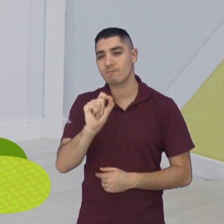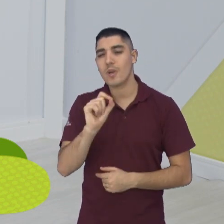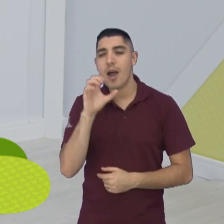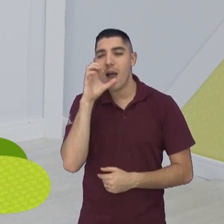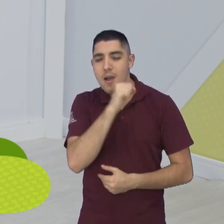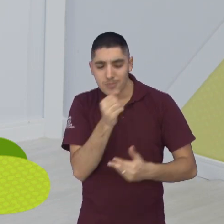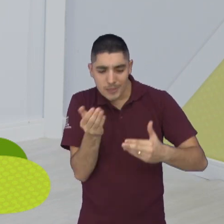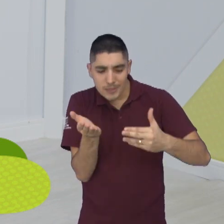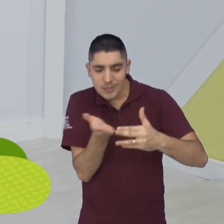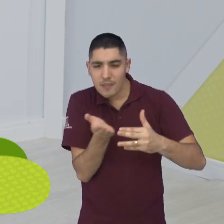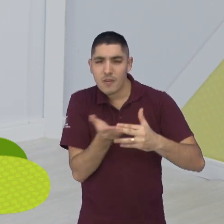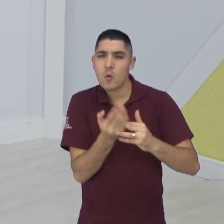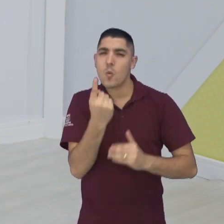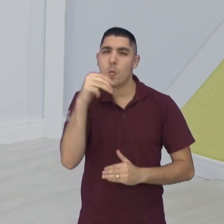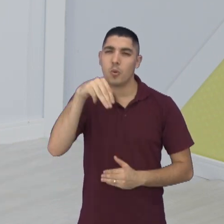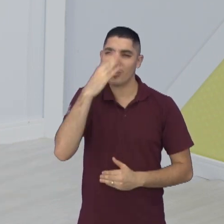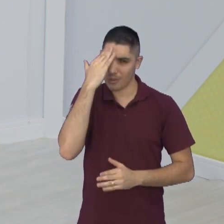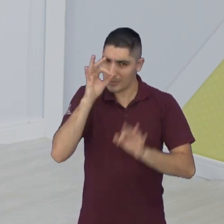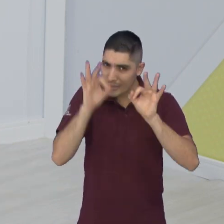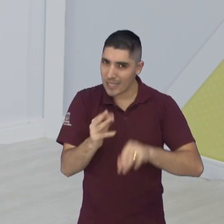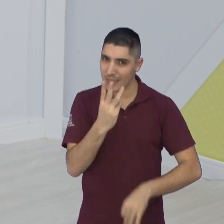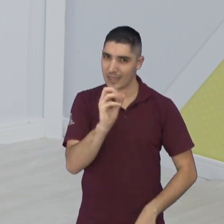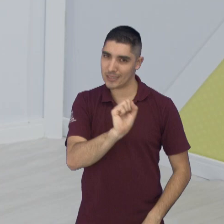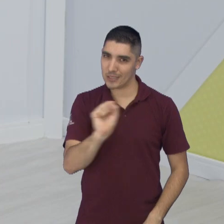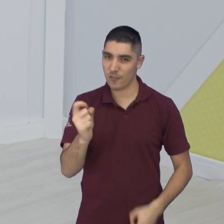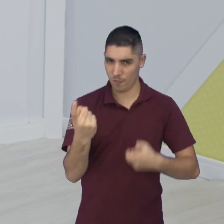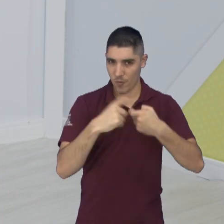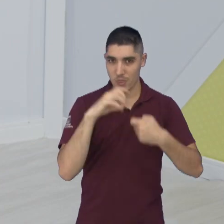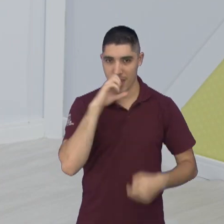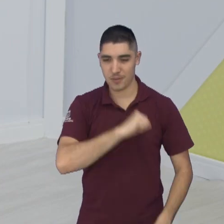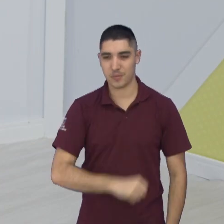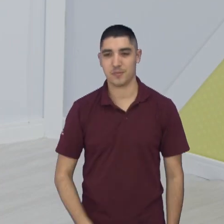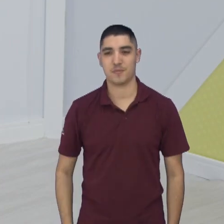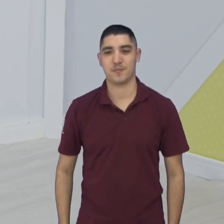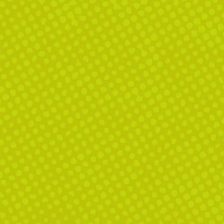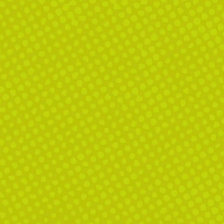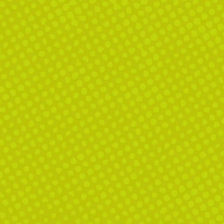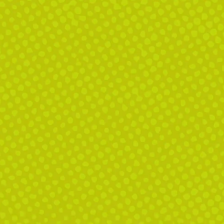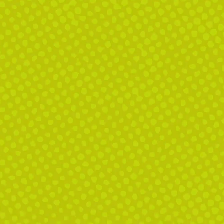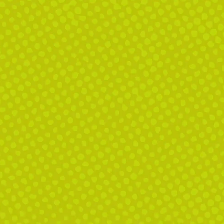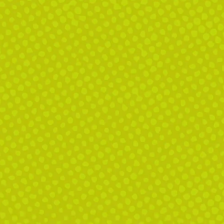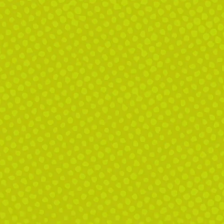rápido intervalo, aquele 1 minutinho que você sabe que dura 30, é pai bola, já voltamos.